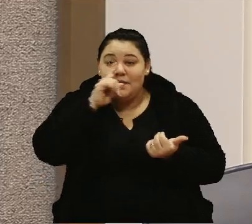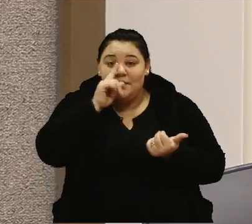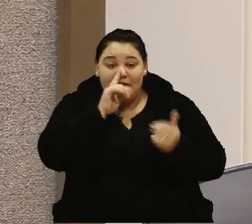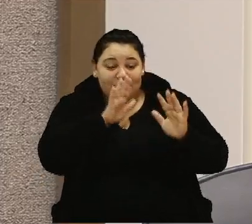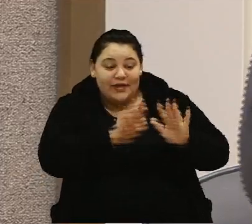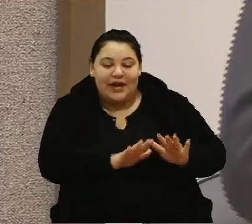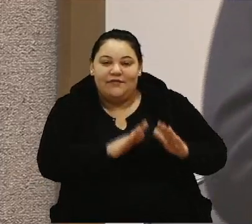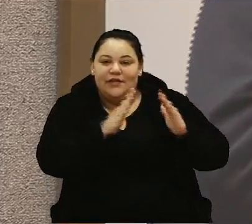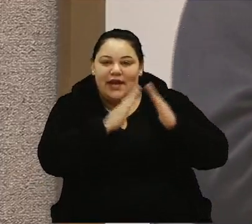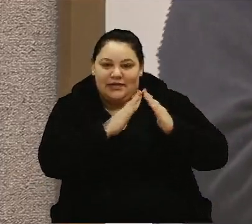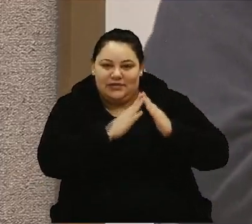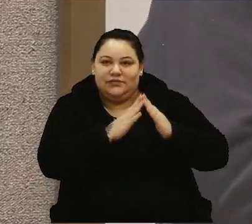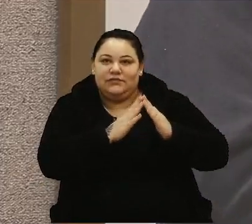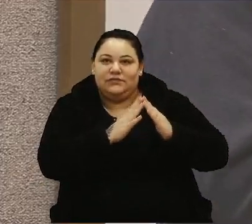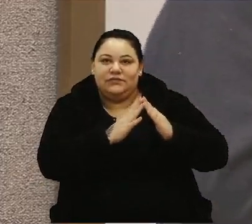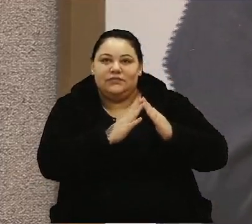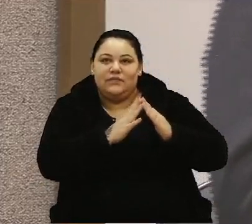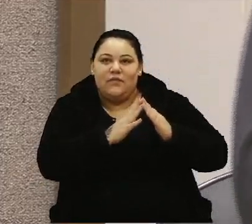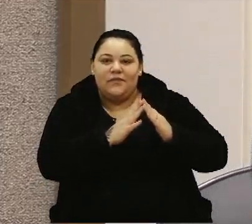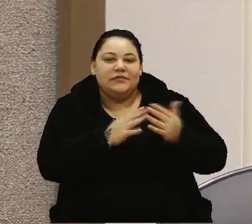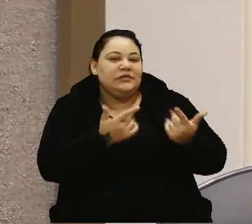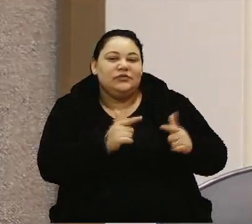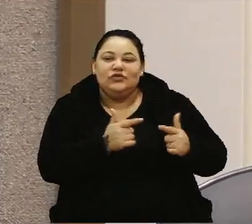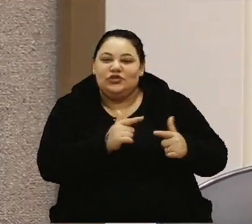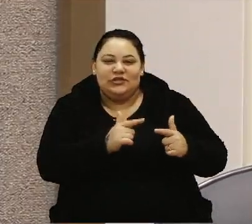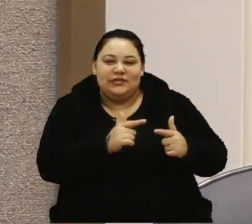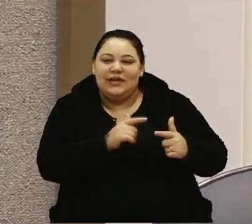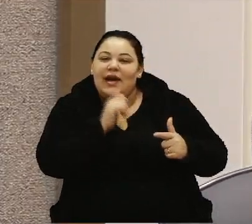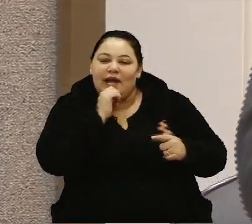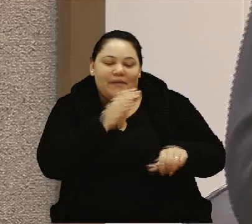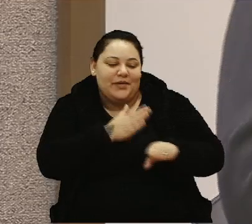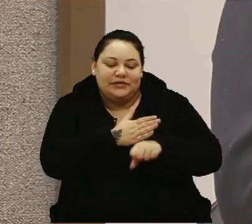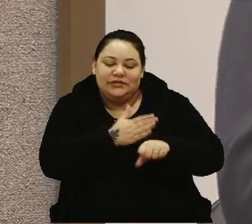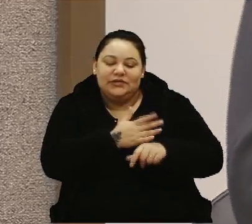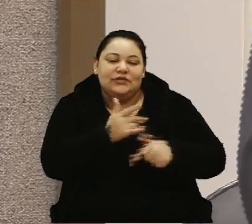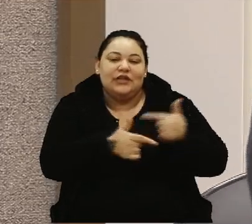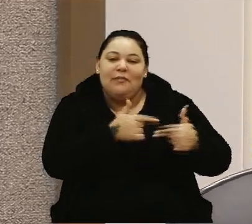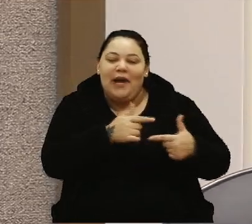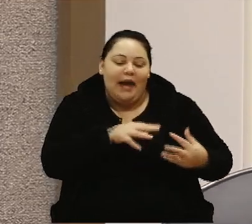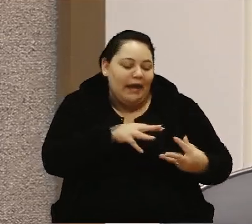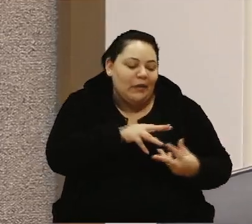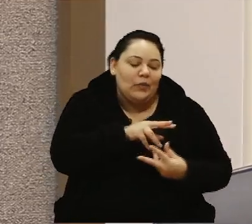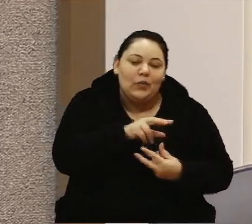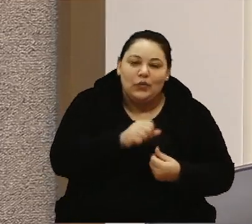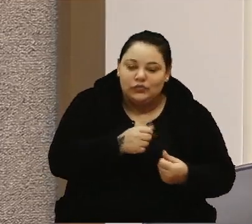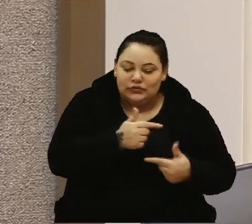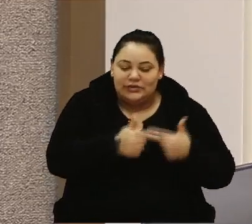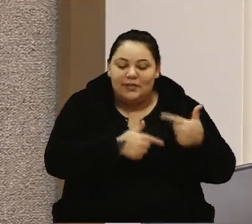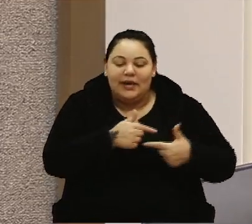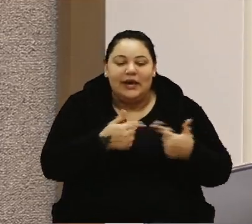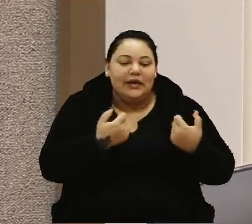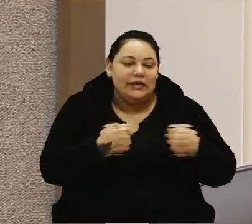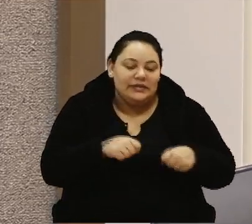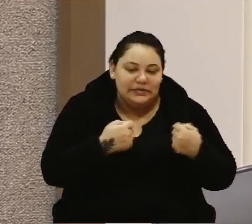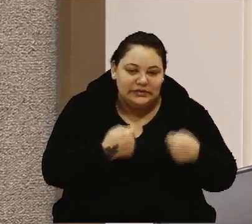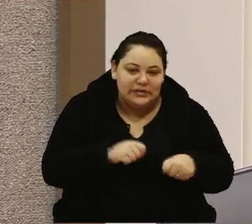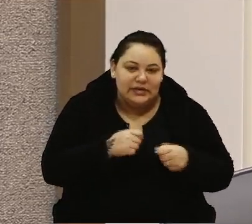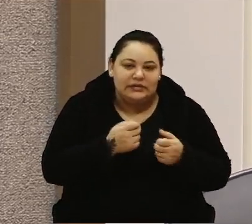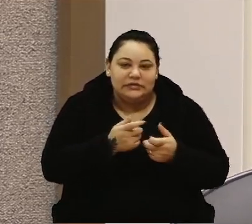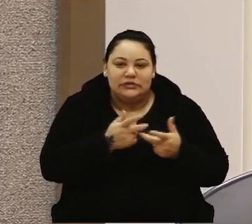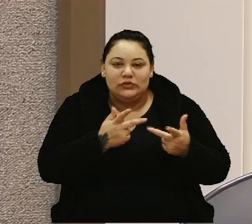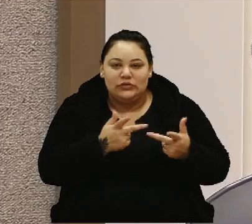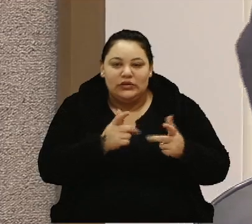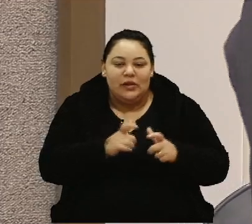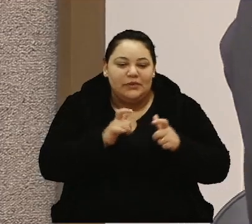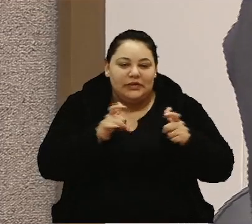casa. Não tinham sido absorvidas ainda pelo mundo do trabalho, a necessidade de